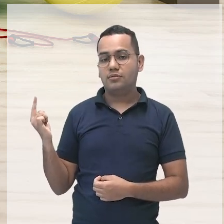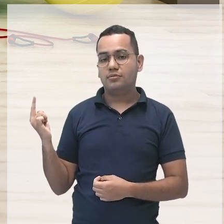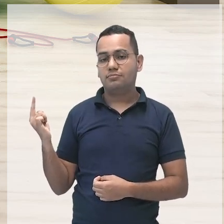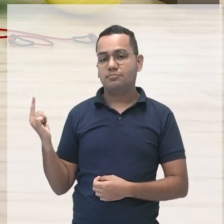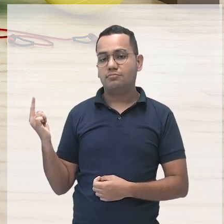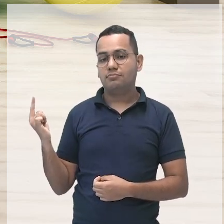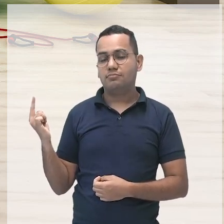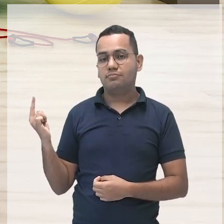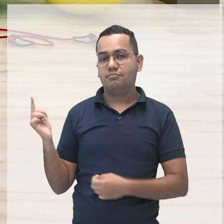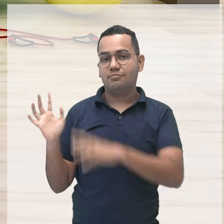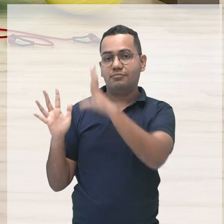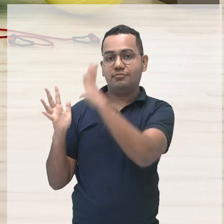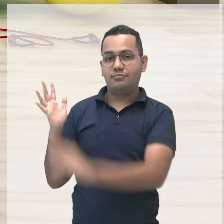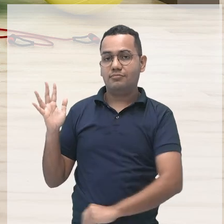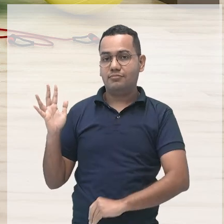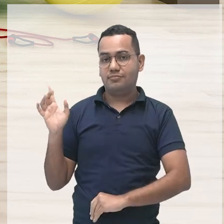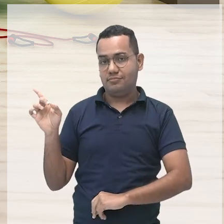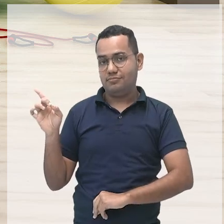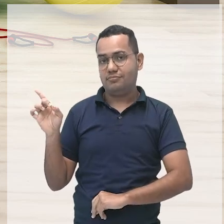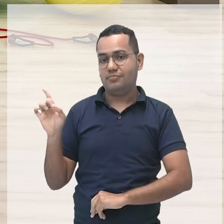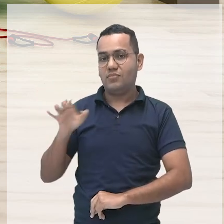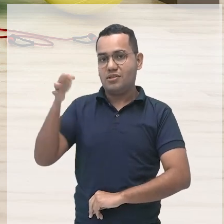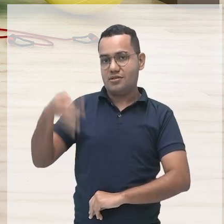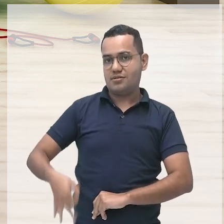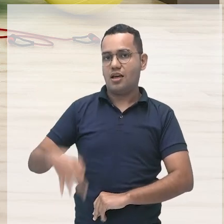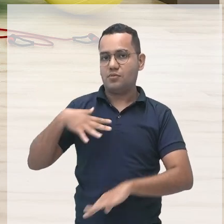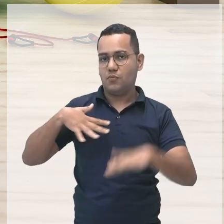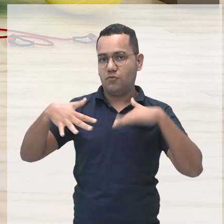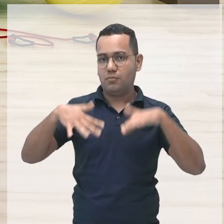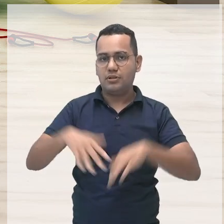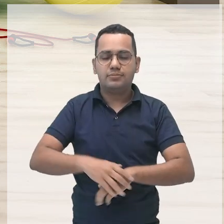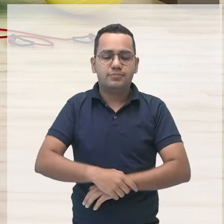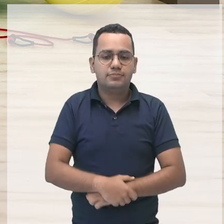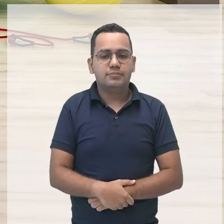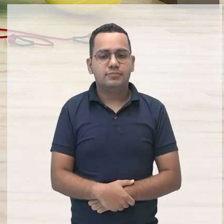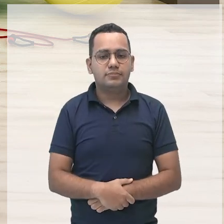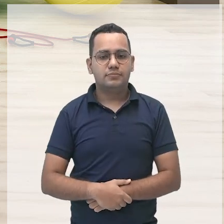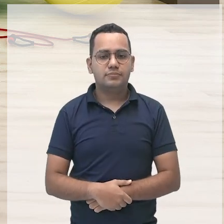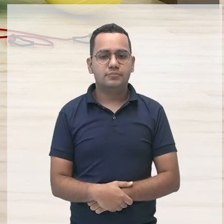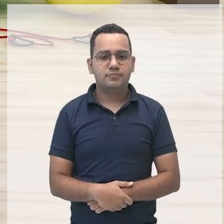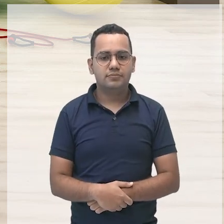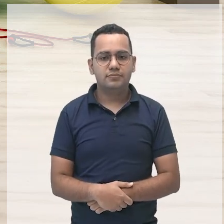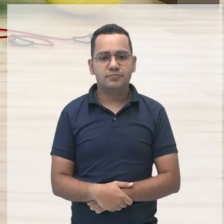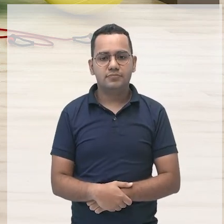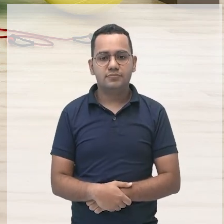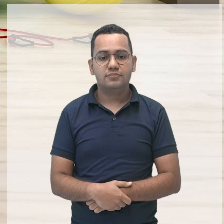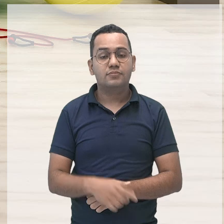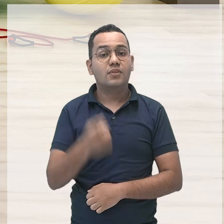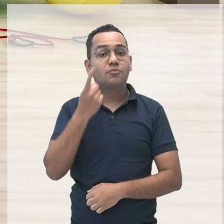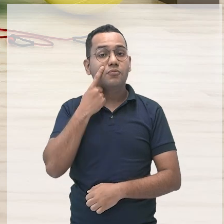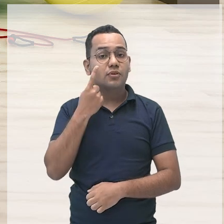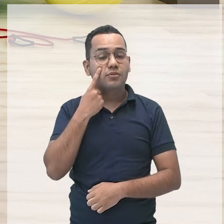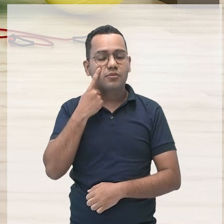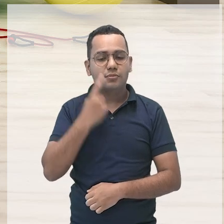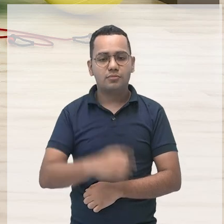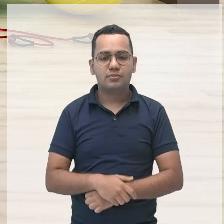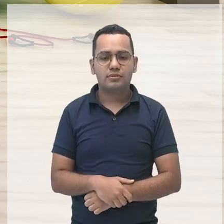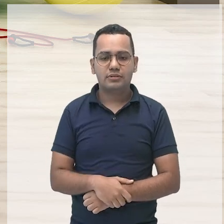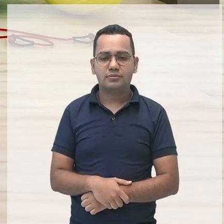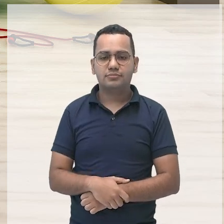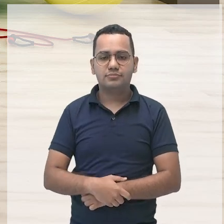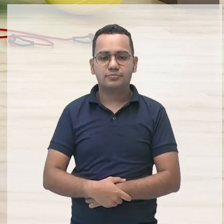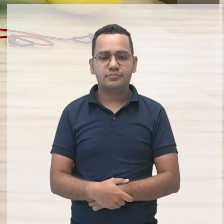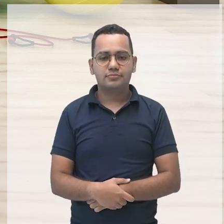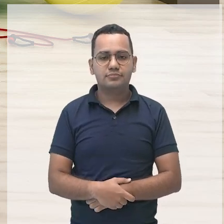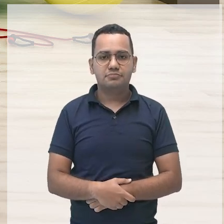desse jeito. Volta. Joga o bumbum lá atrás e volta. Vou fazer de frente para vocês observarem, tá bom?